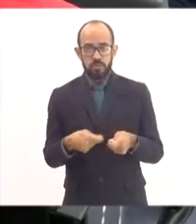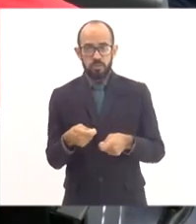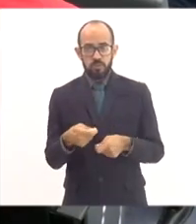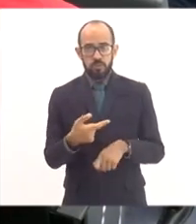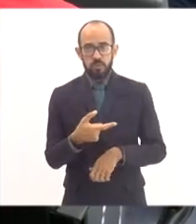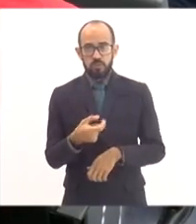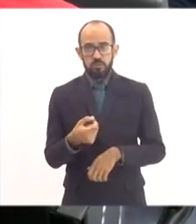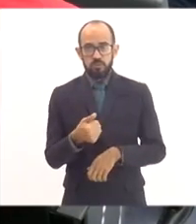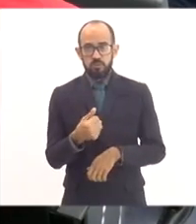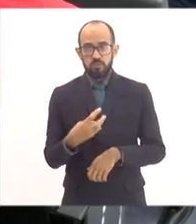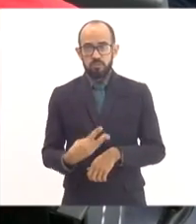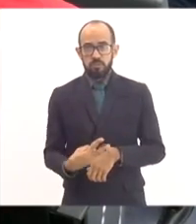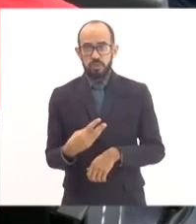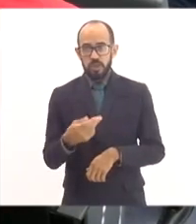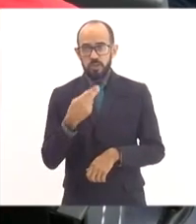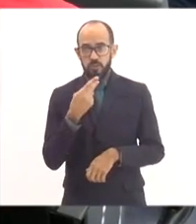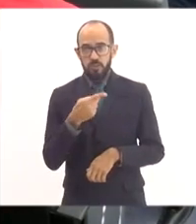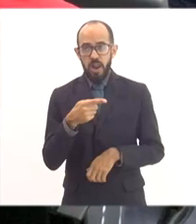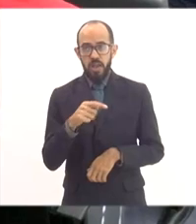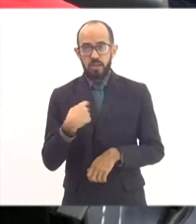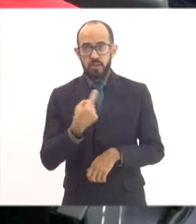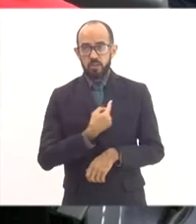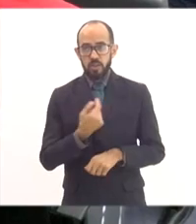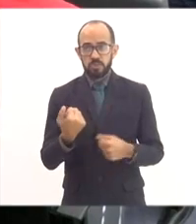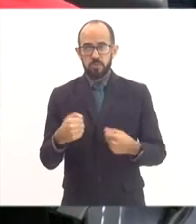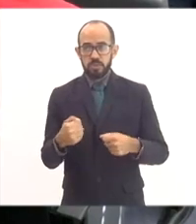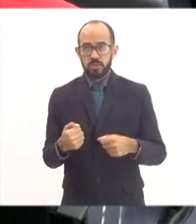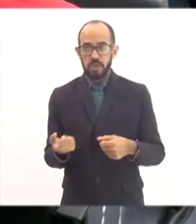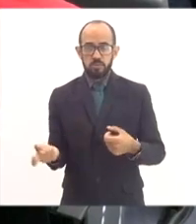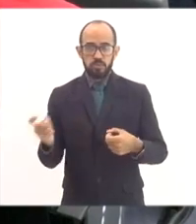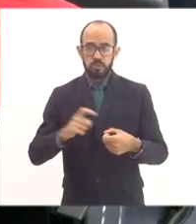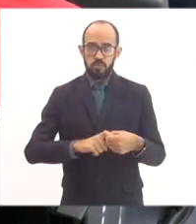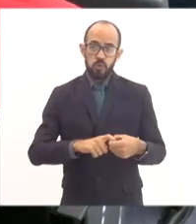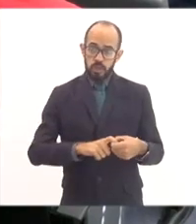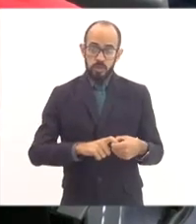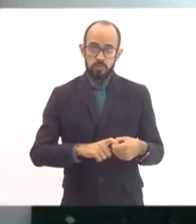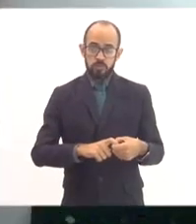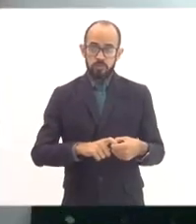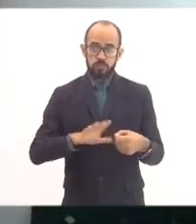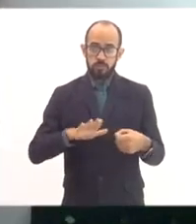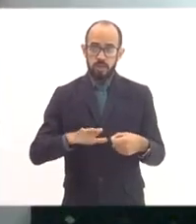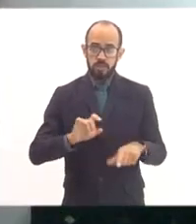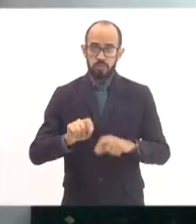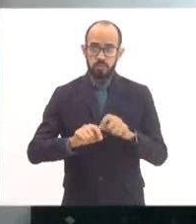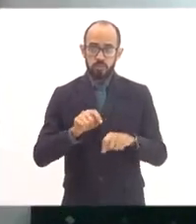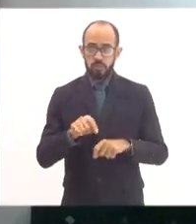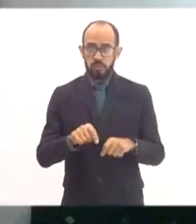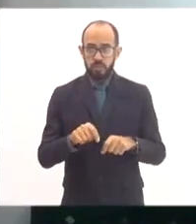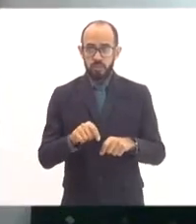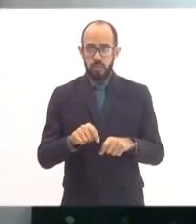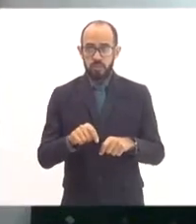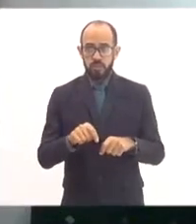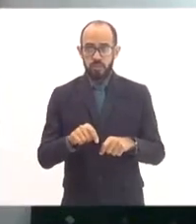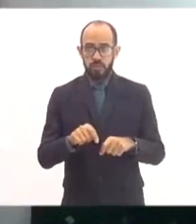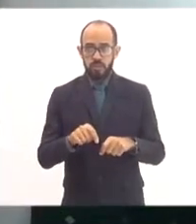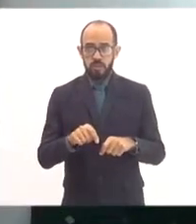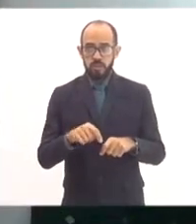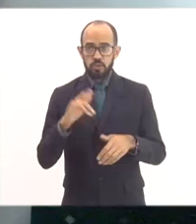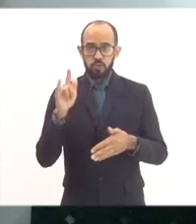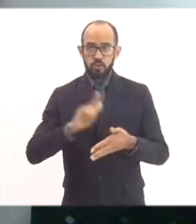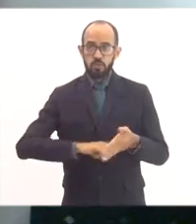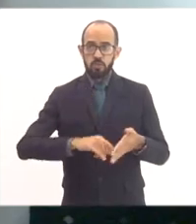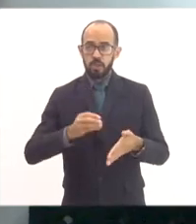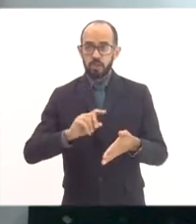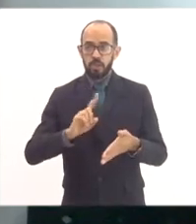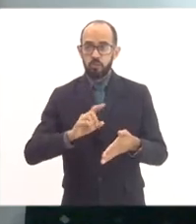2013, alega que nós deveríamos ser reintegrados. Só que, naquele determinado momento, esse documento não foi